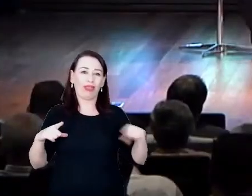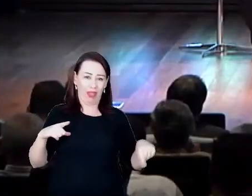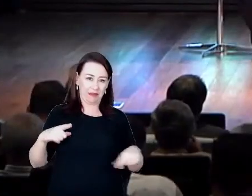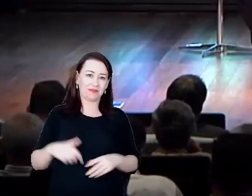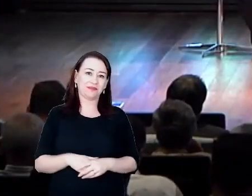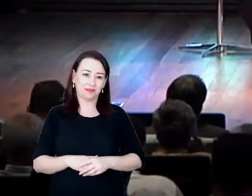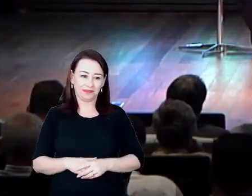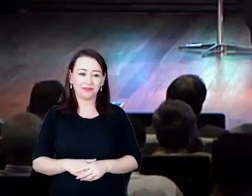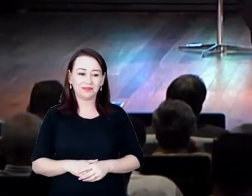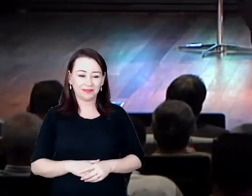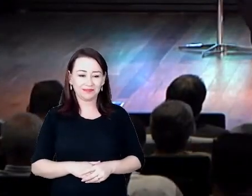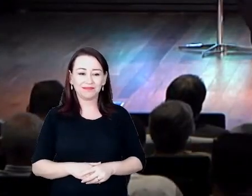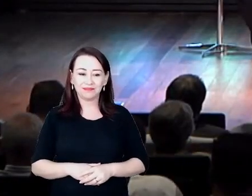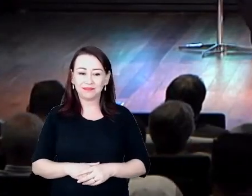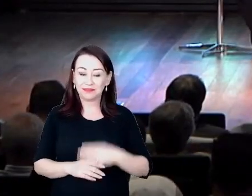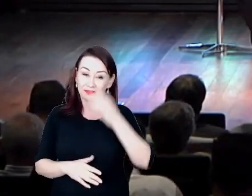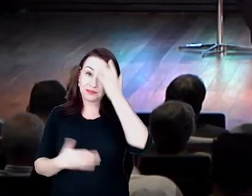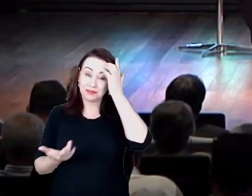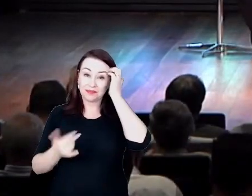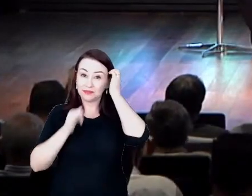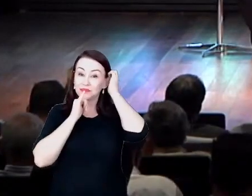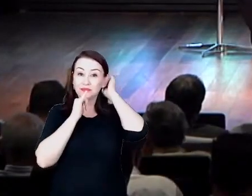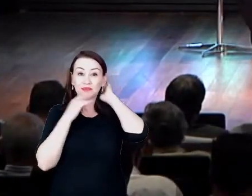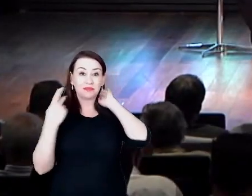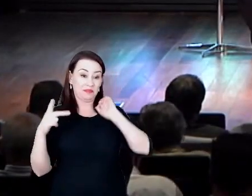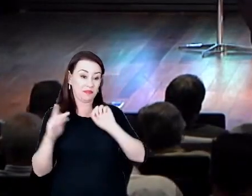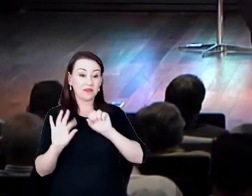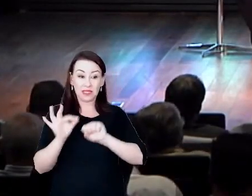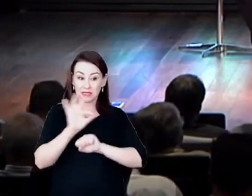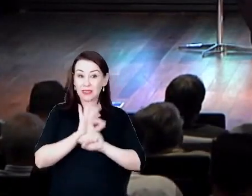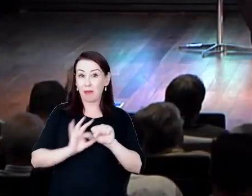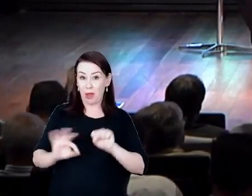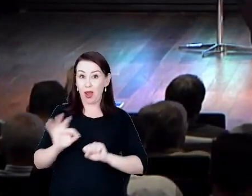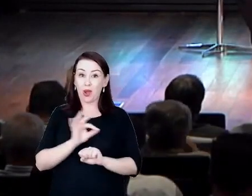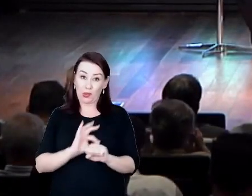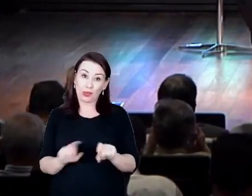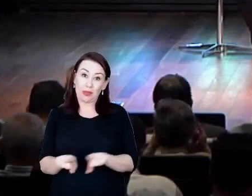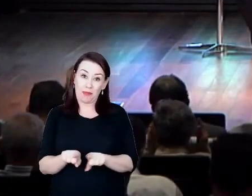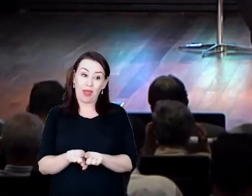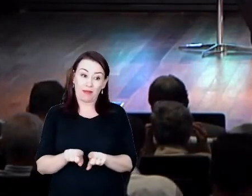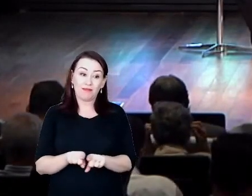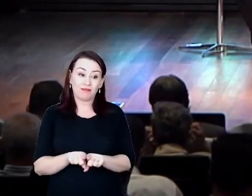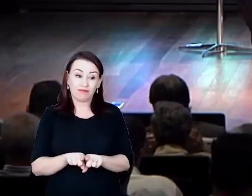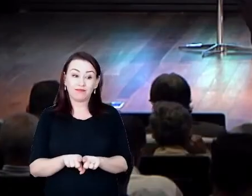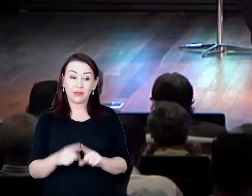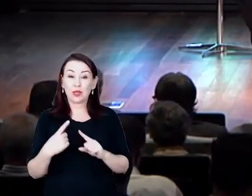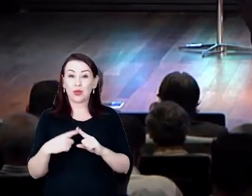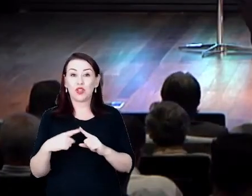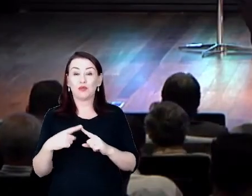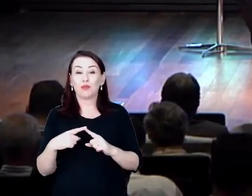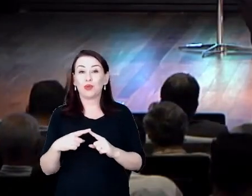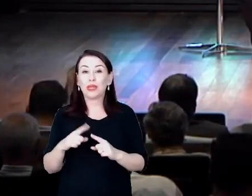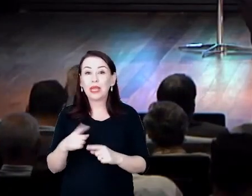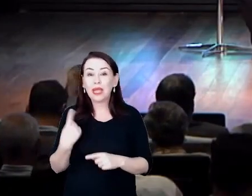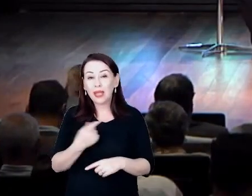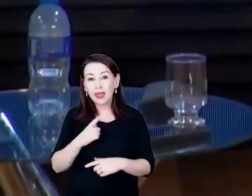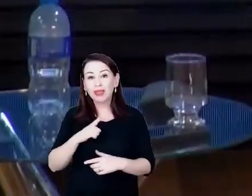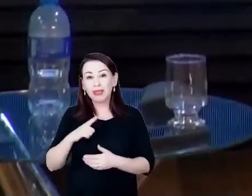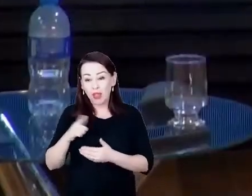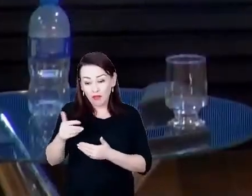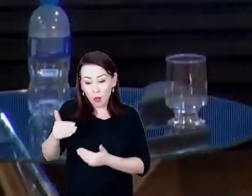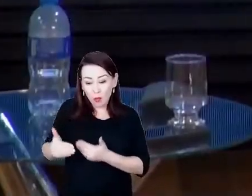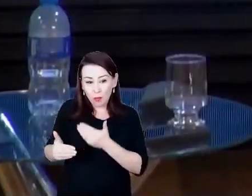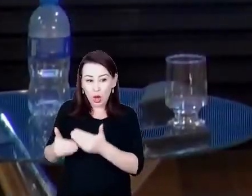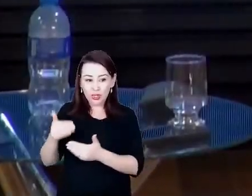Acho que no caso da Samarco também foi um pouco disso, né? Já que a gente tinha um processo em que ficou sem operação, né? A